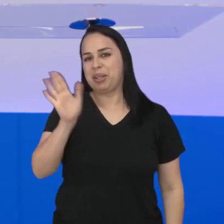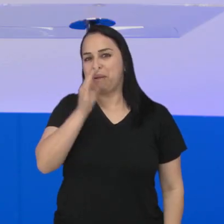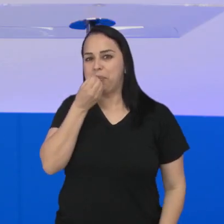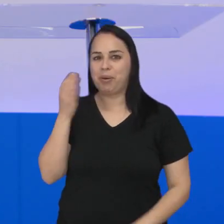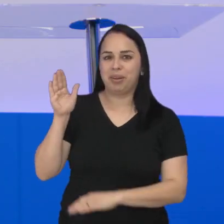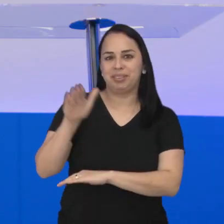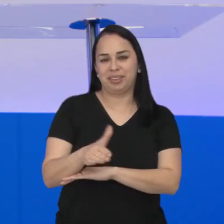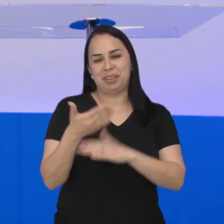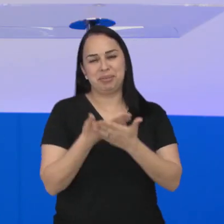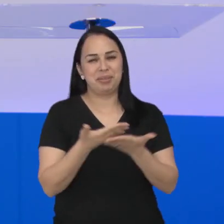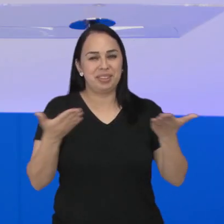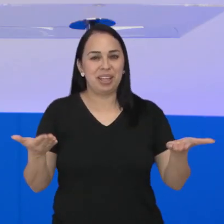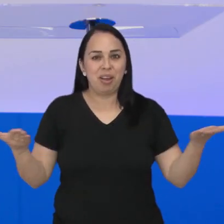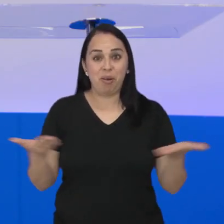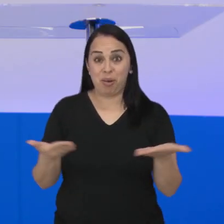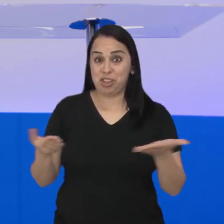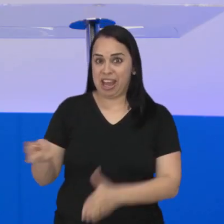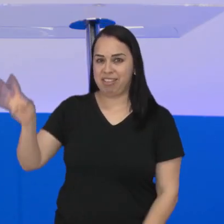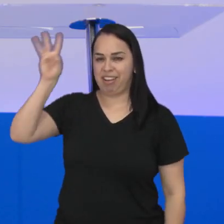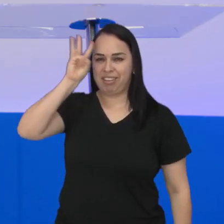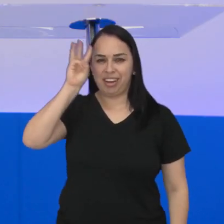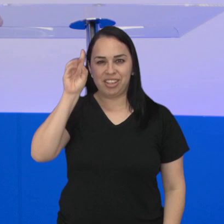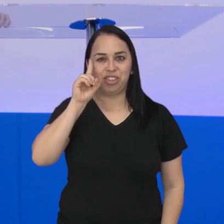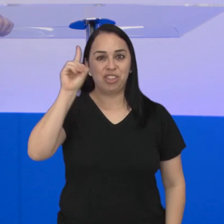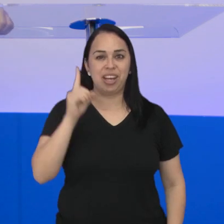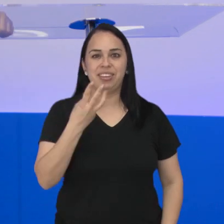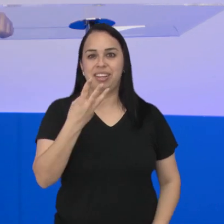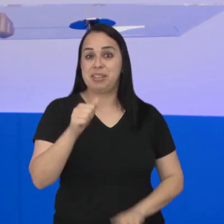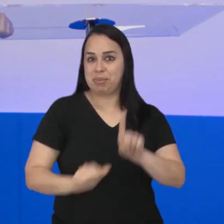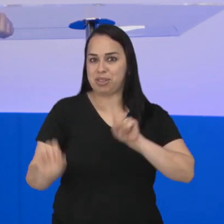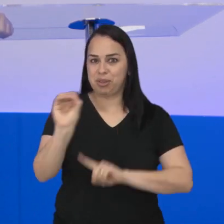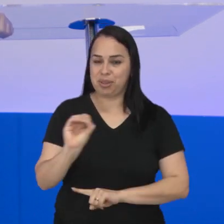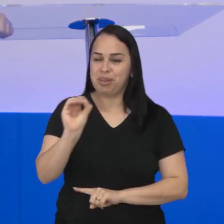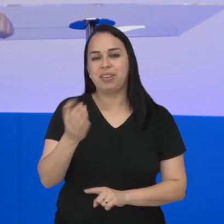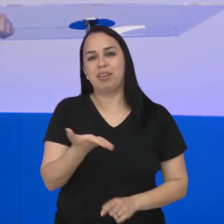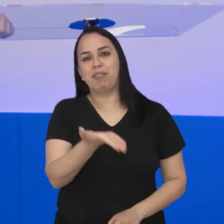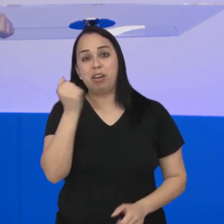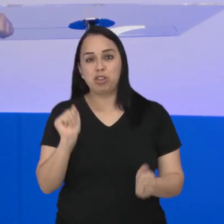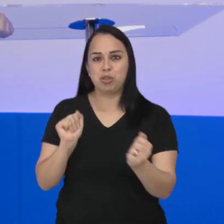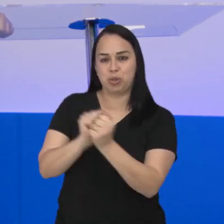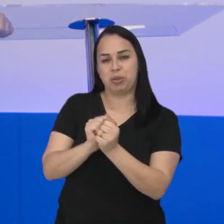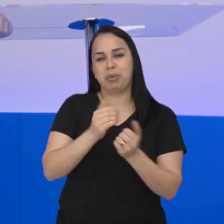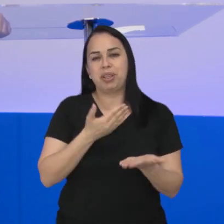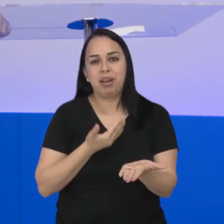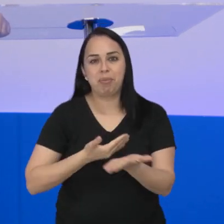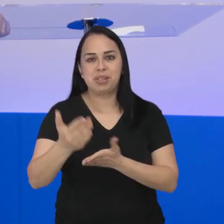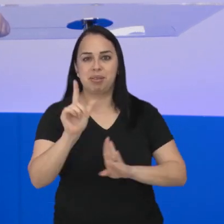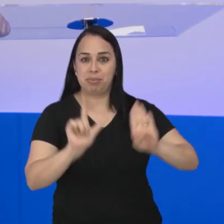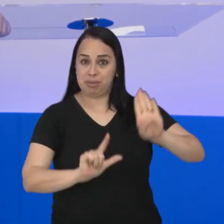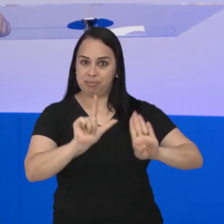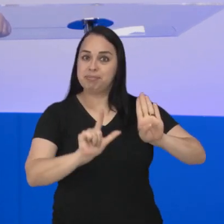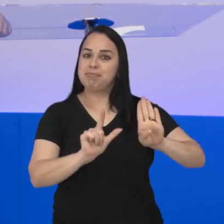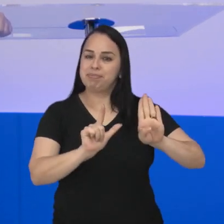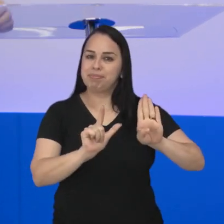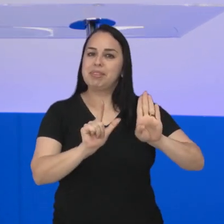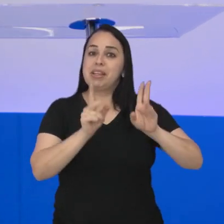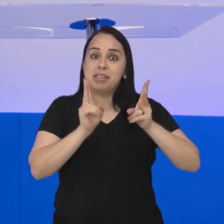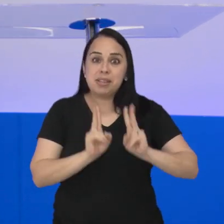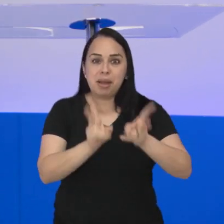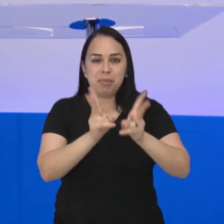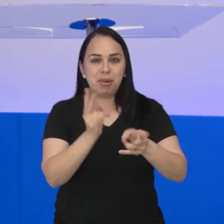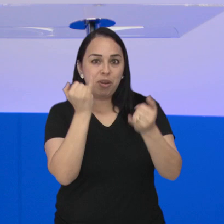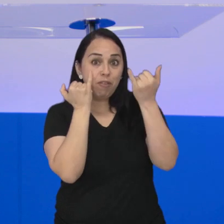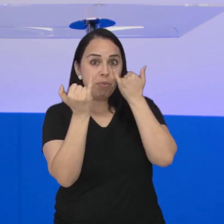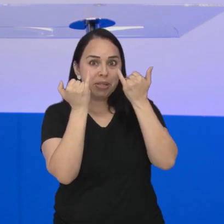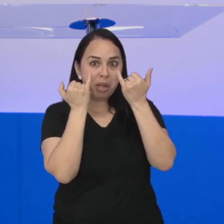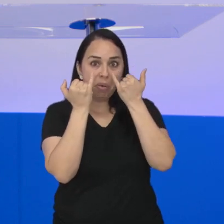Olá, muito boa tarde para você. Hoje é terça-feira, dia 3 de outubro, e vem com a gente porque está começando o Boletim Legislativo, sempre com